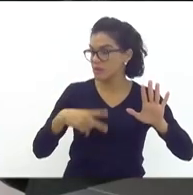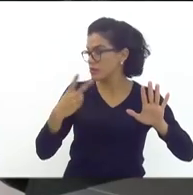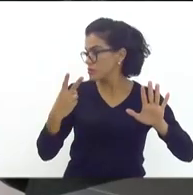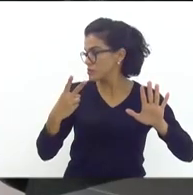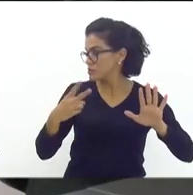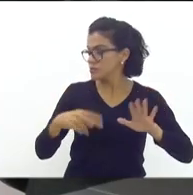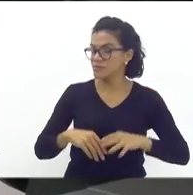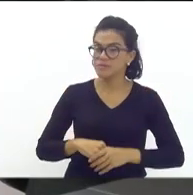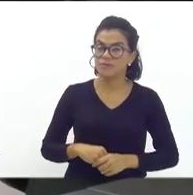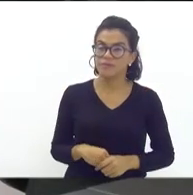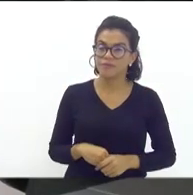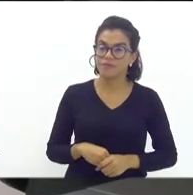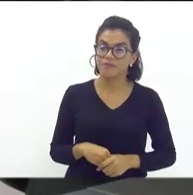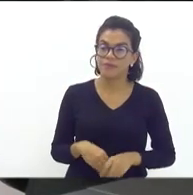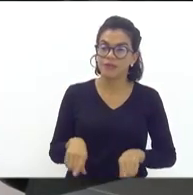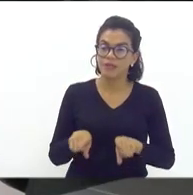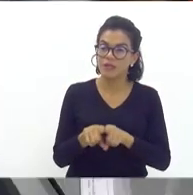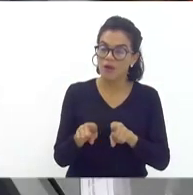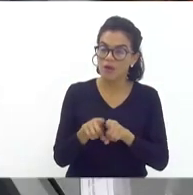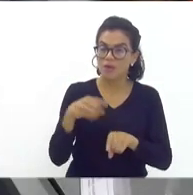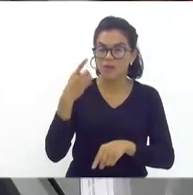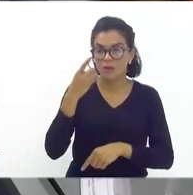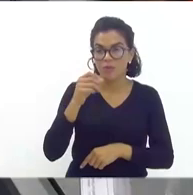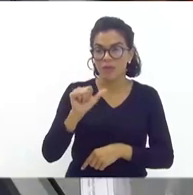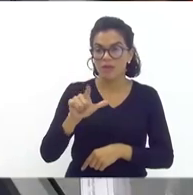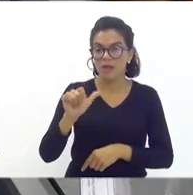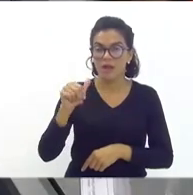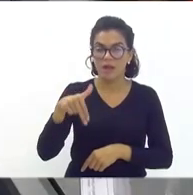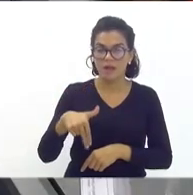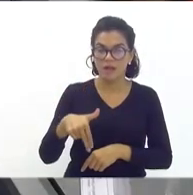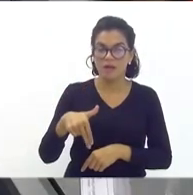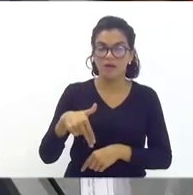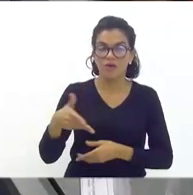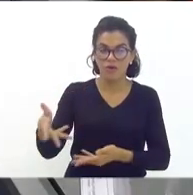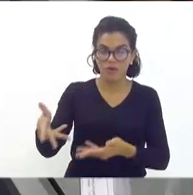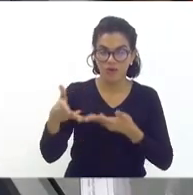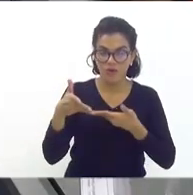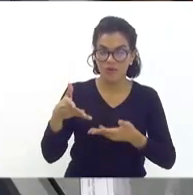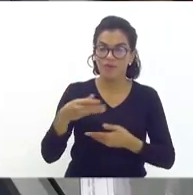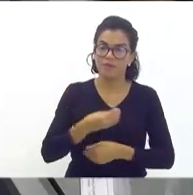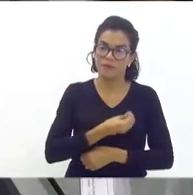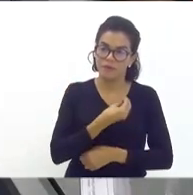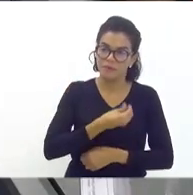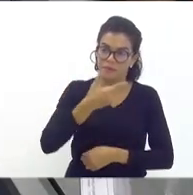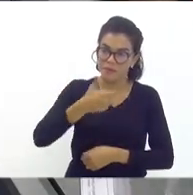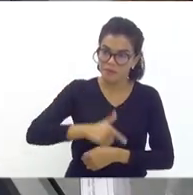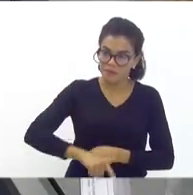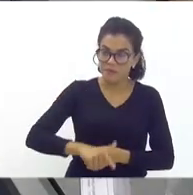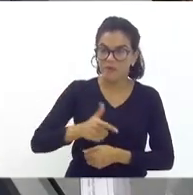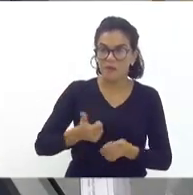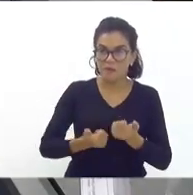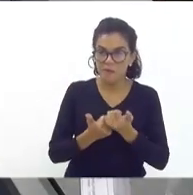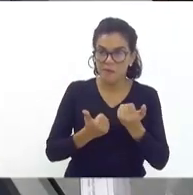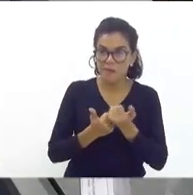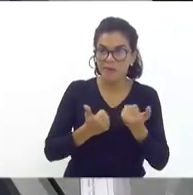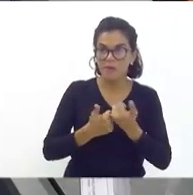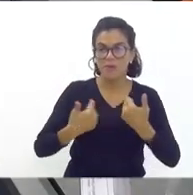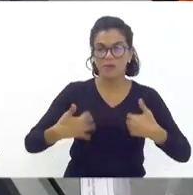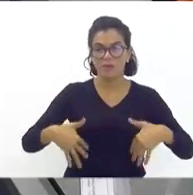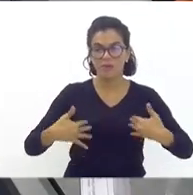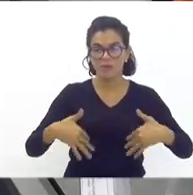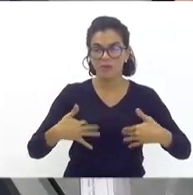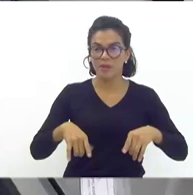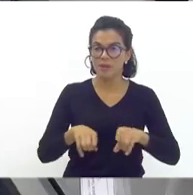registro aqui o seu Play Deputado Alan com peço aí convido vossa excelência para estar conosco aqui mais uma vez tem contribuído muito e